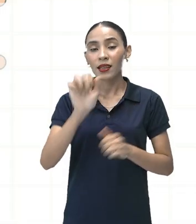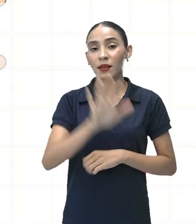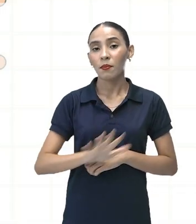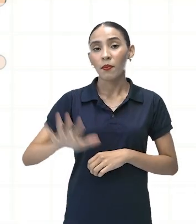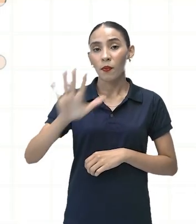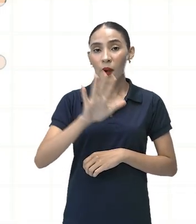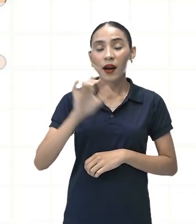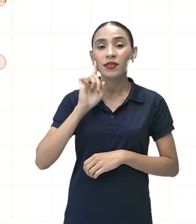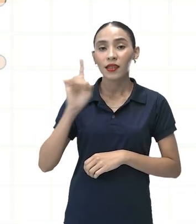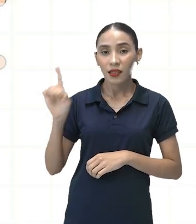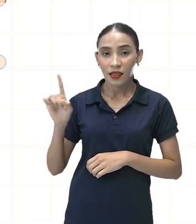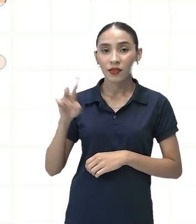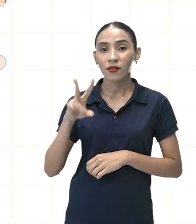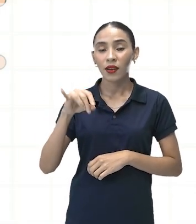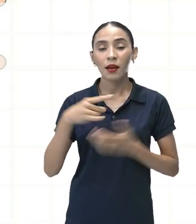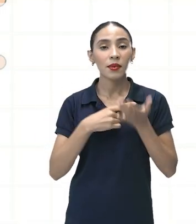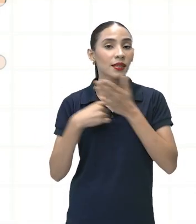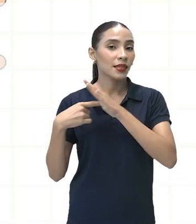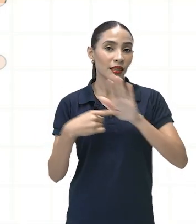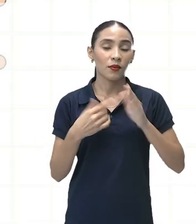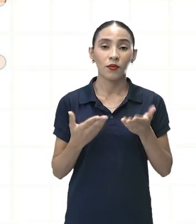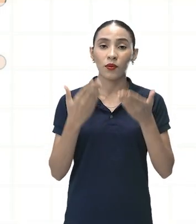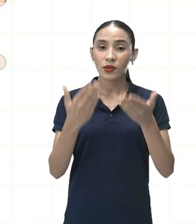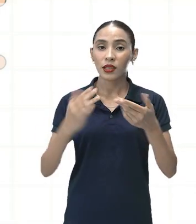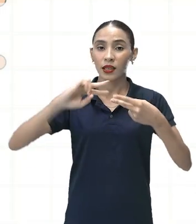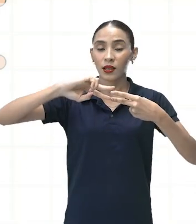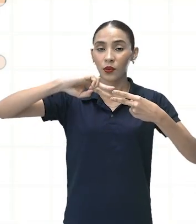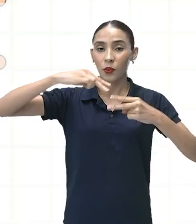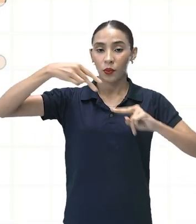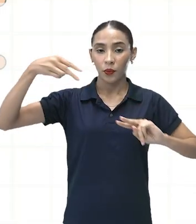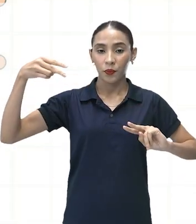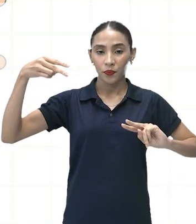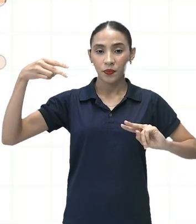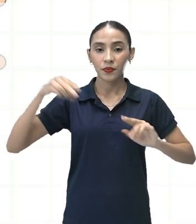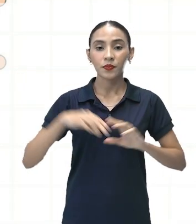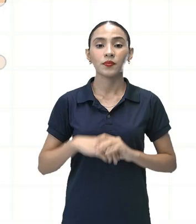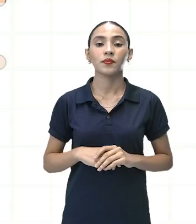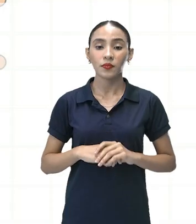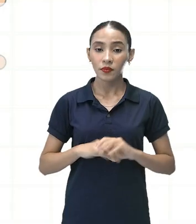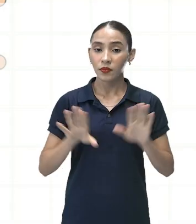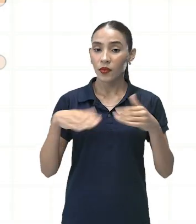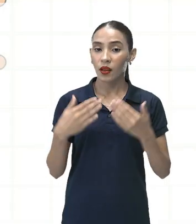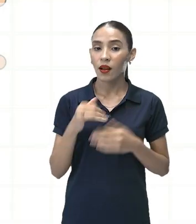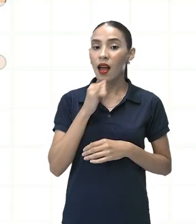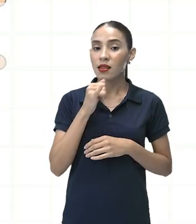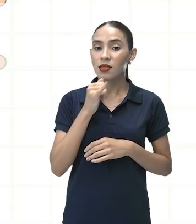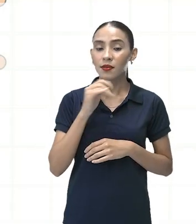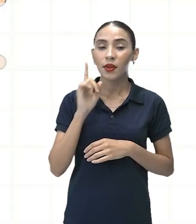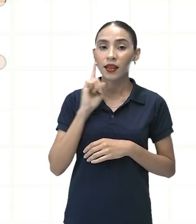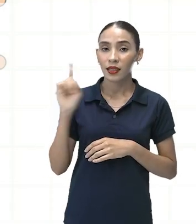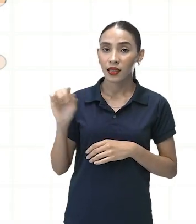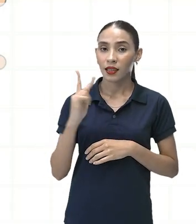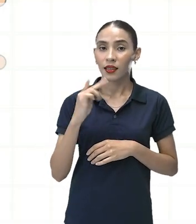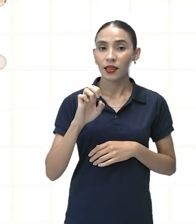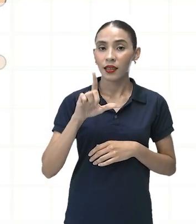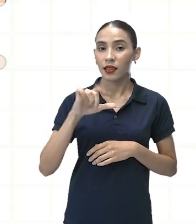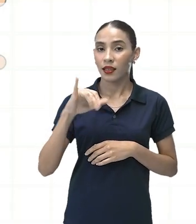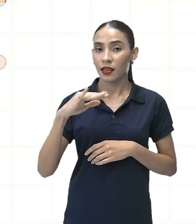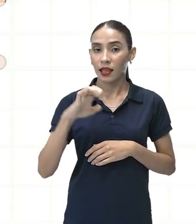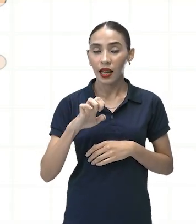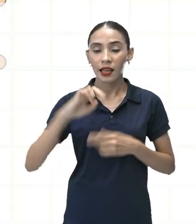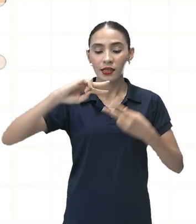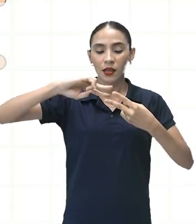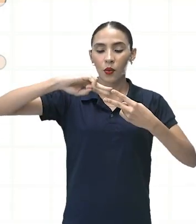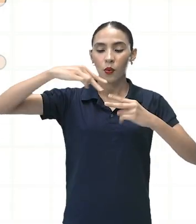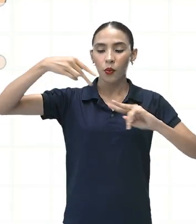DNA. Então, acompanhem comigo na imagem, onde vou seguir aqui mostrando para vocês essa dupla hélice. E é justamente